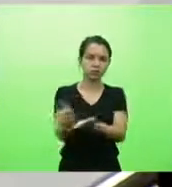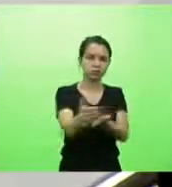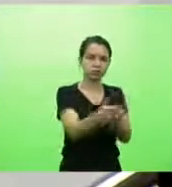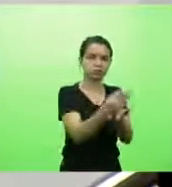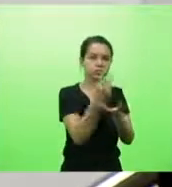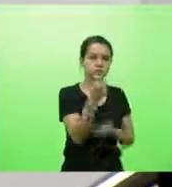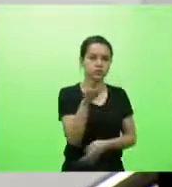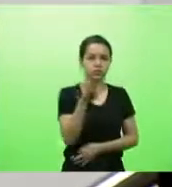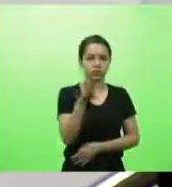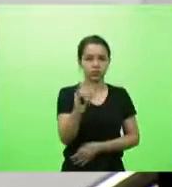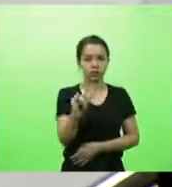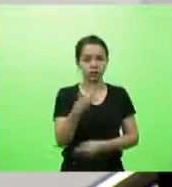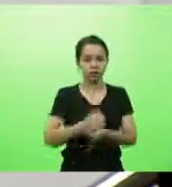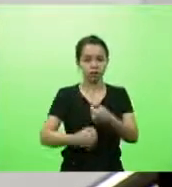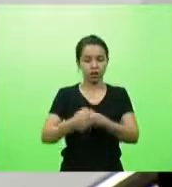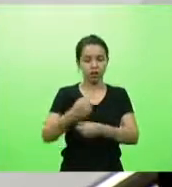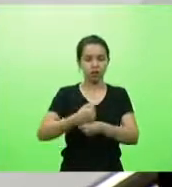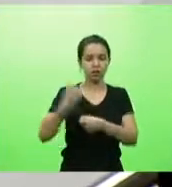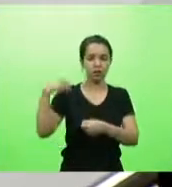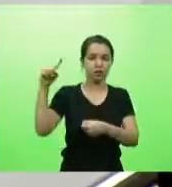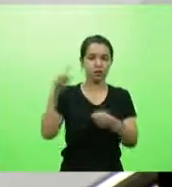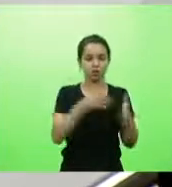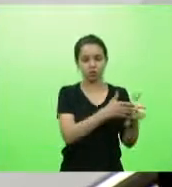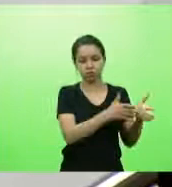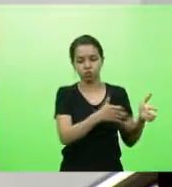ano passado inteiro, nós tivemos só